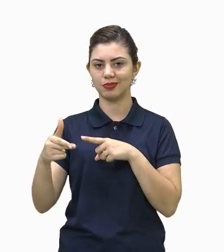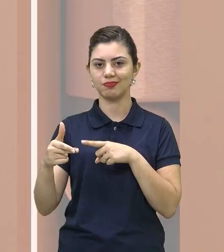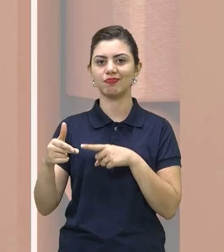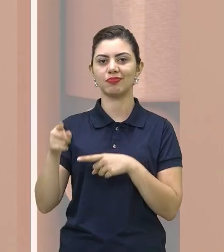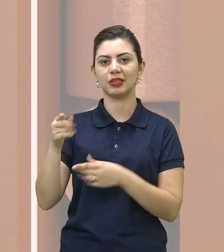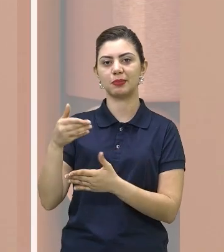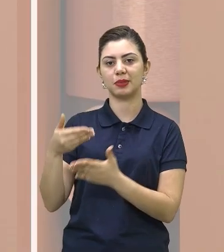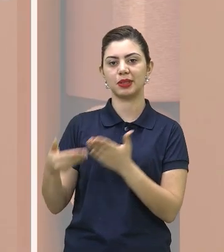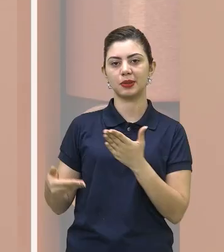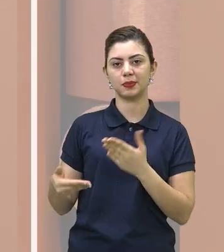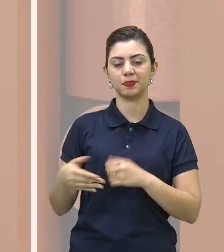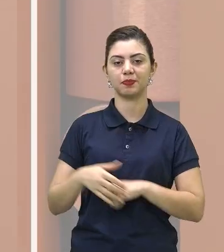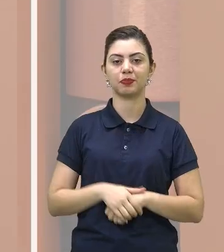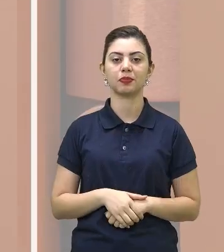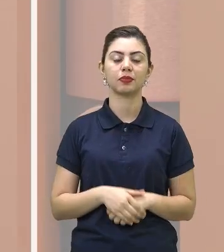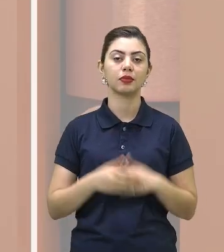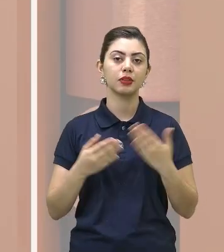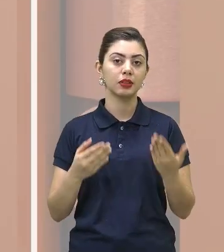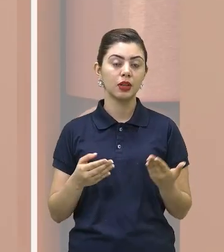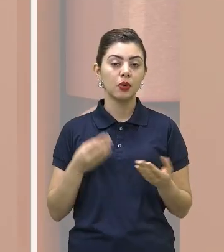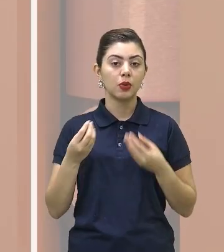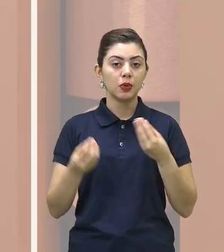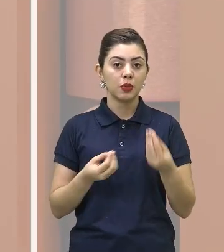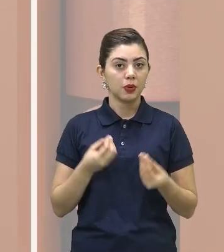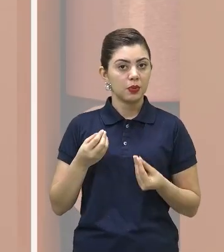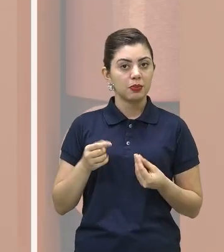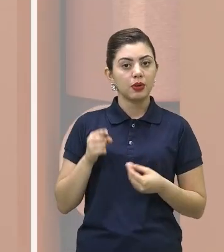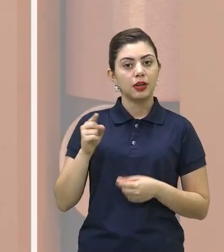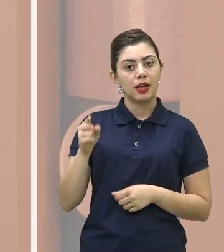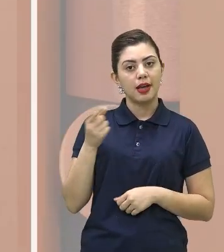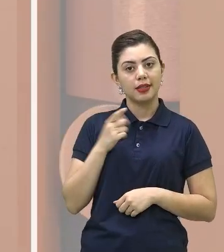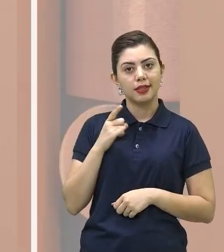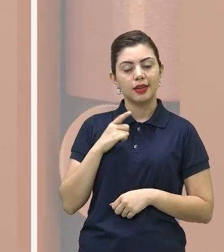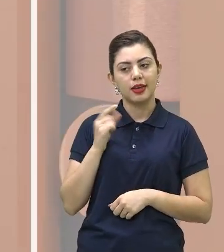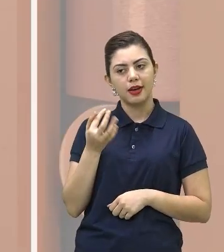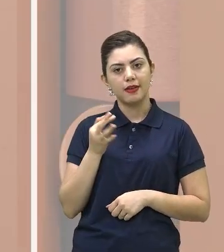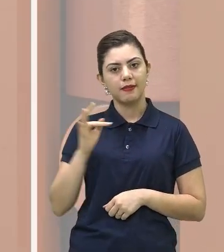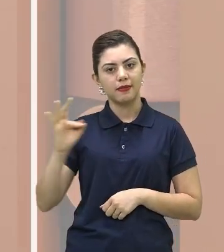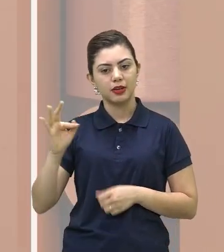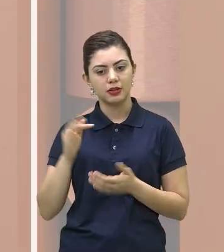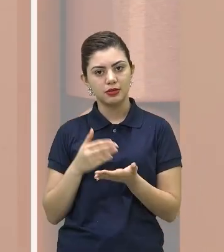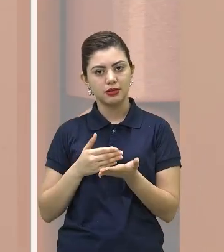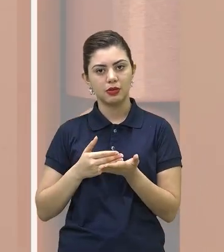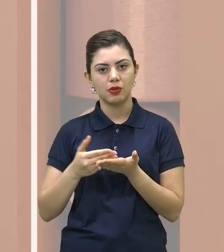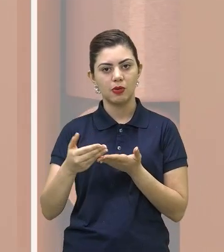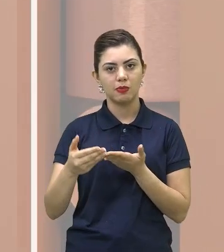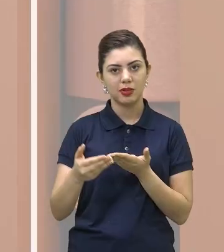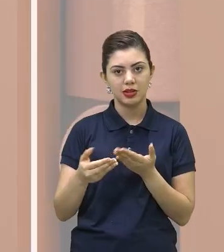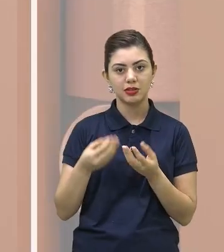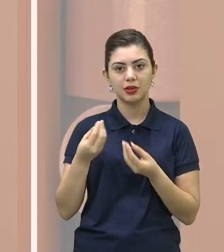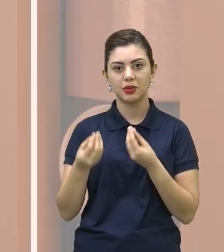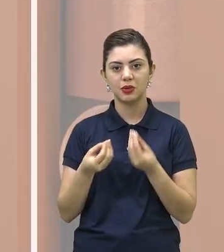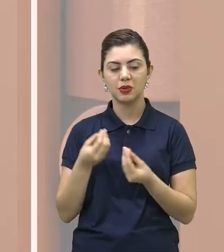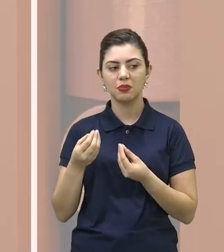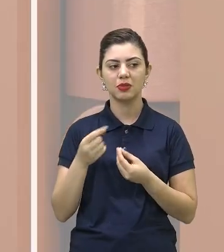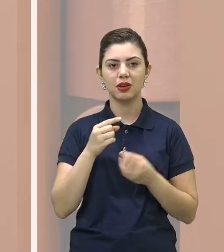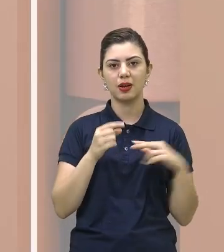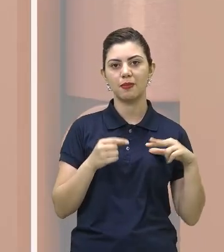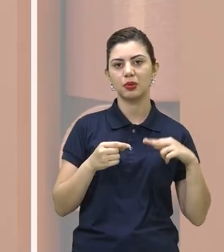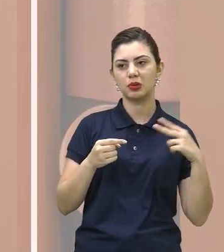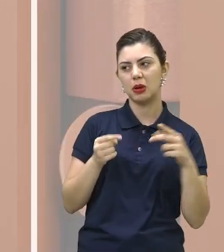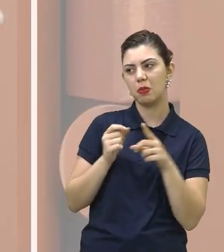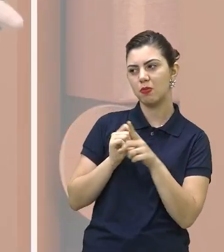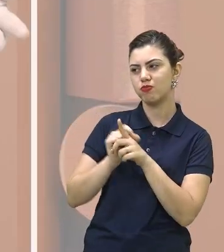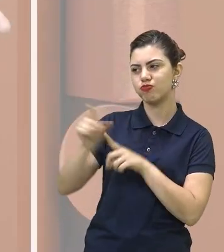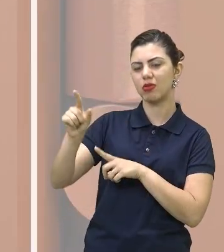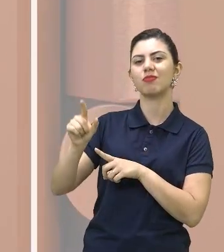Albuquerque. Não é tanto que ele sai, então, de certa forma, né? Começa aí o período, então, de expulsão, então, dos franceses